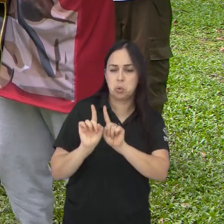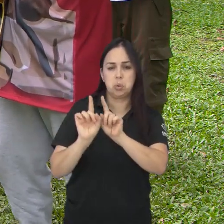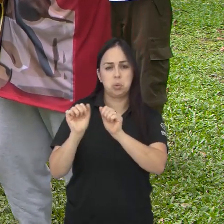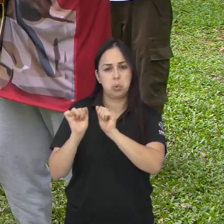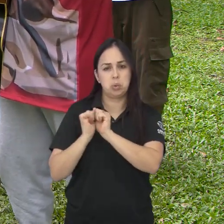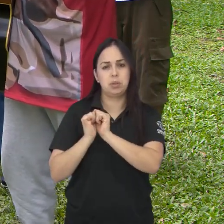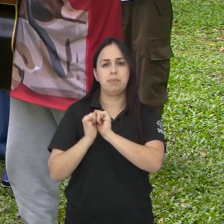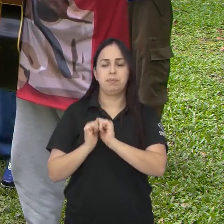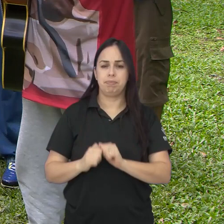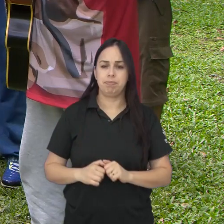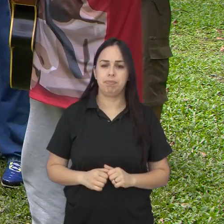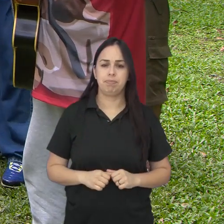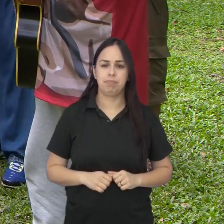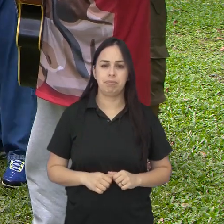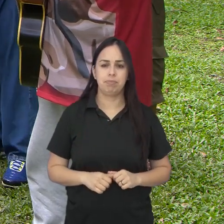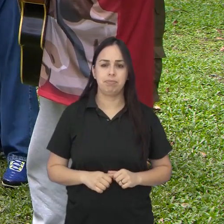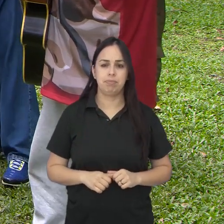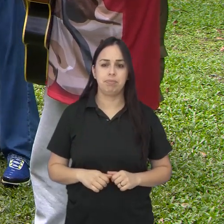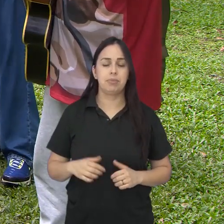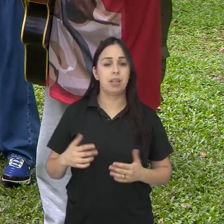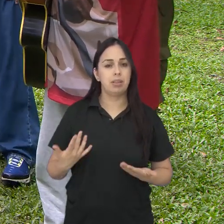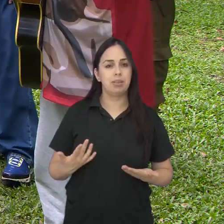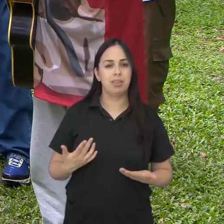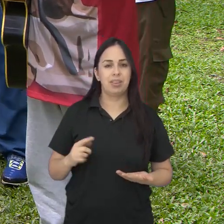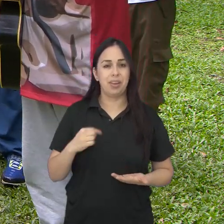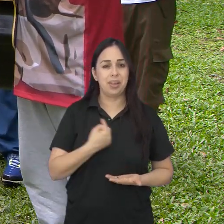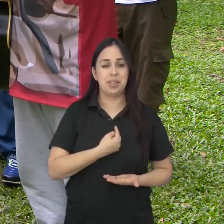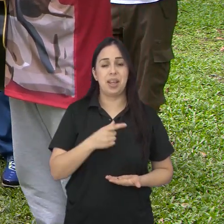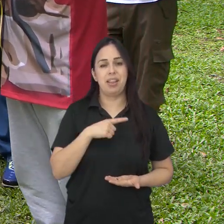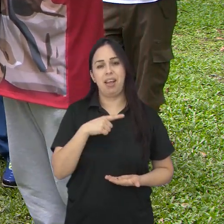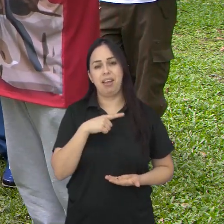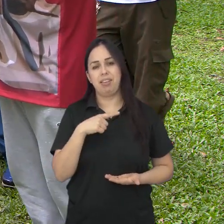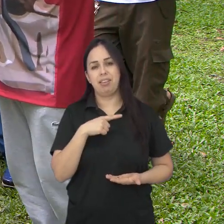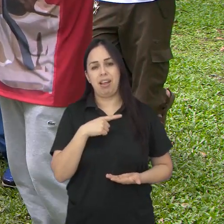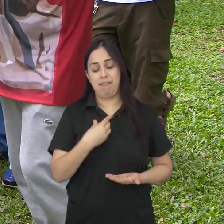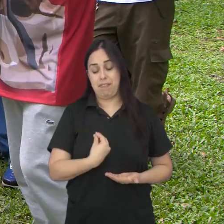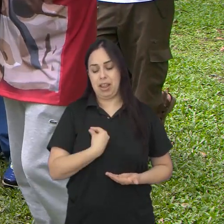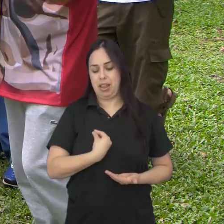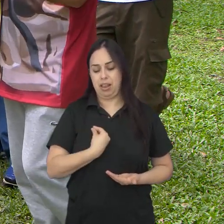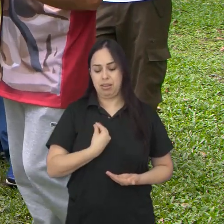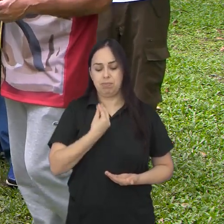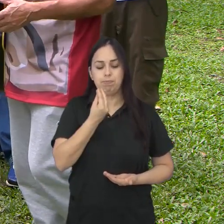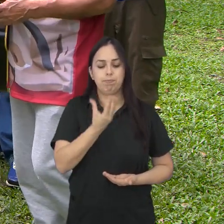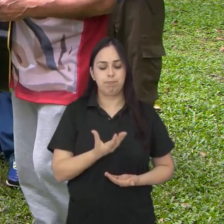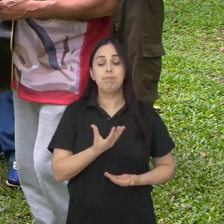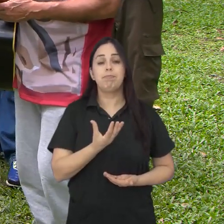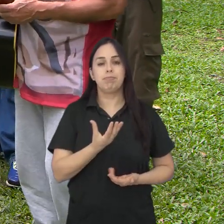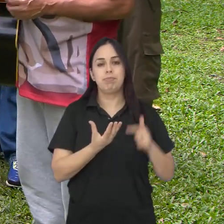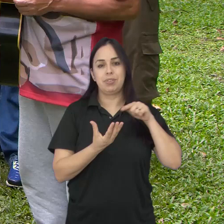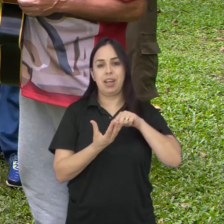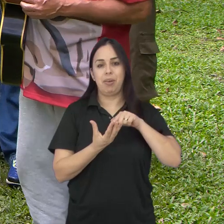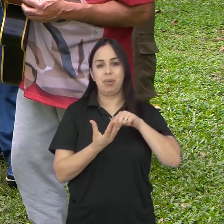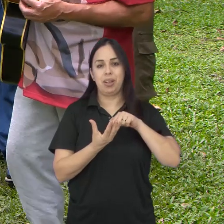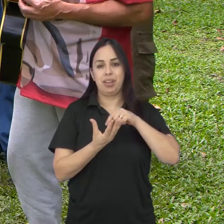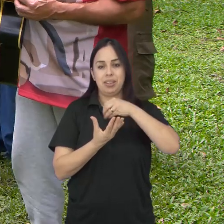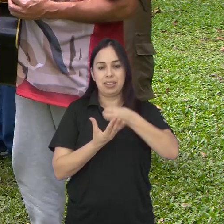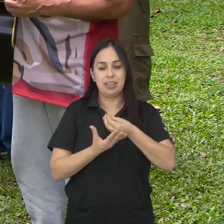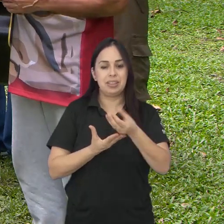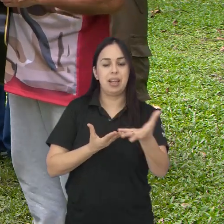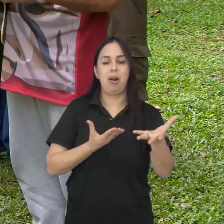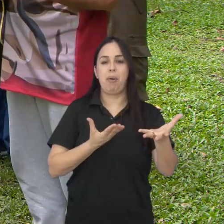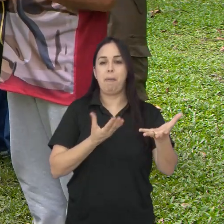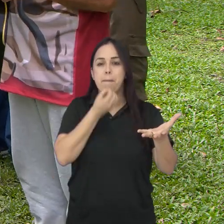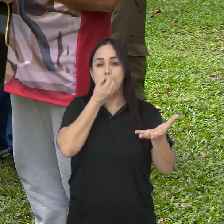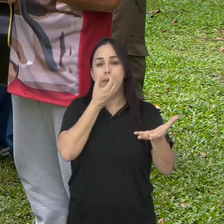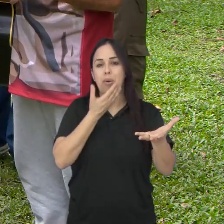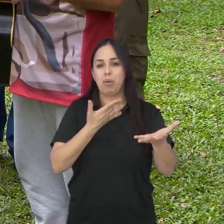gente. Tá? É o que nós mais temos nessa vida hoje, é levar o bem-estar